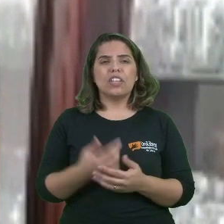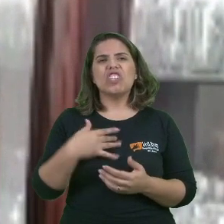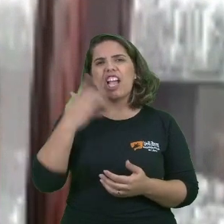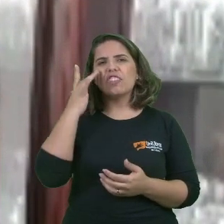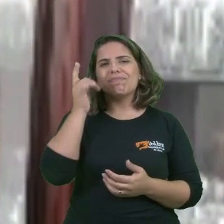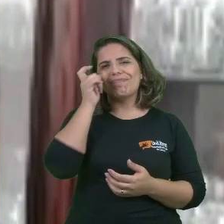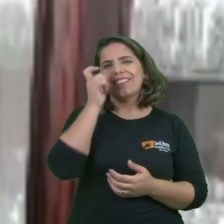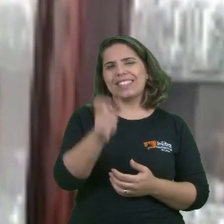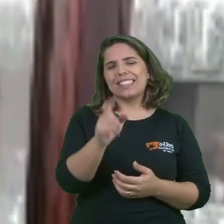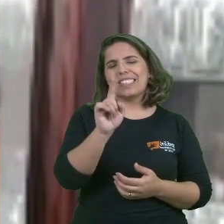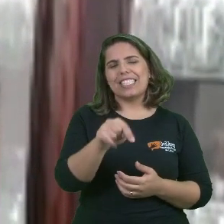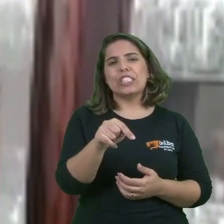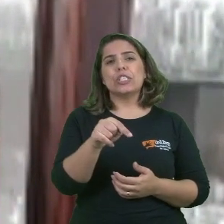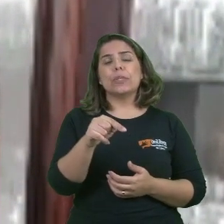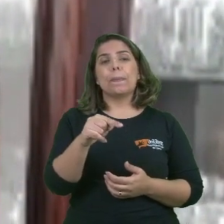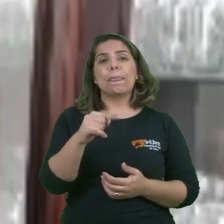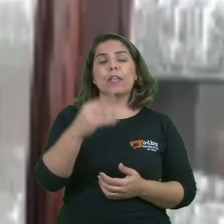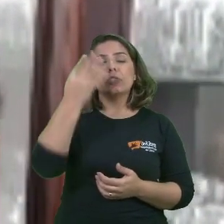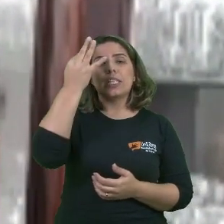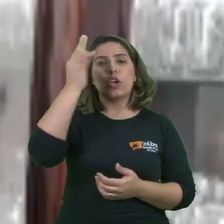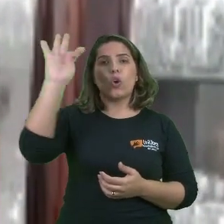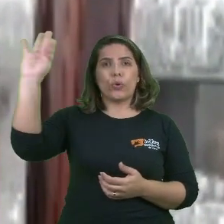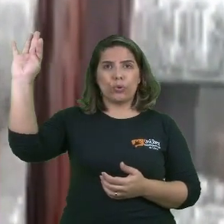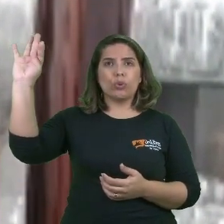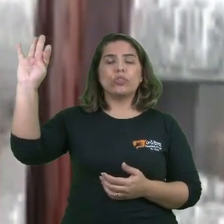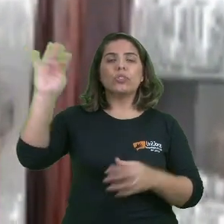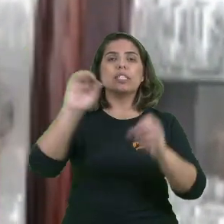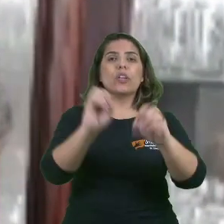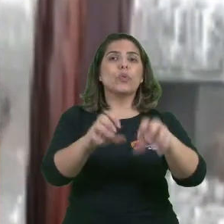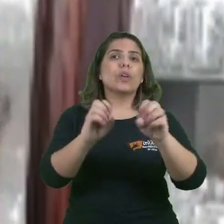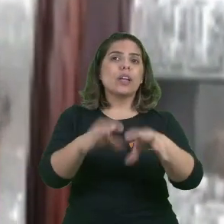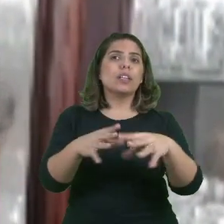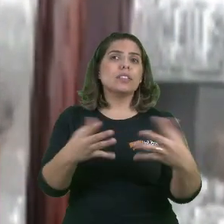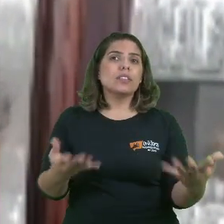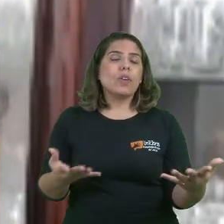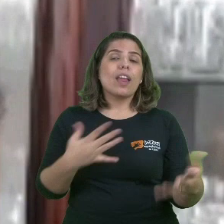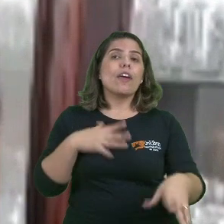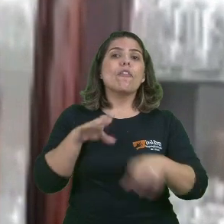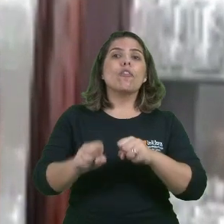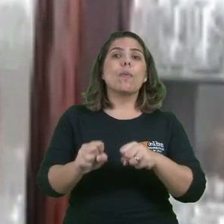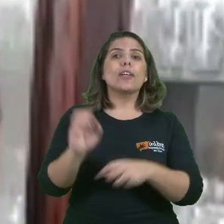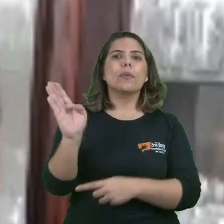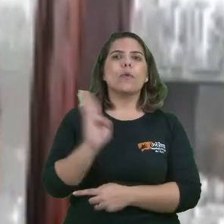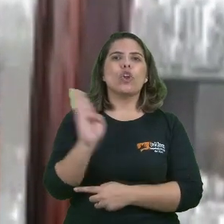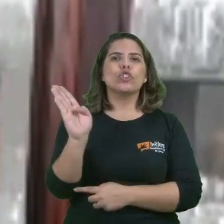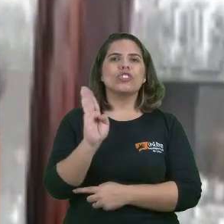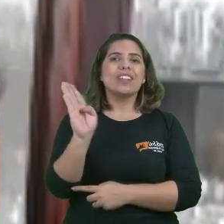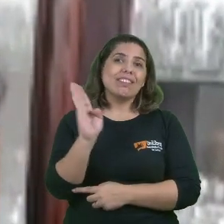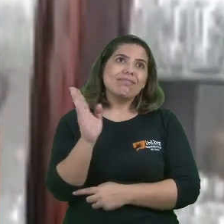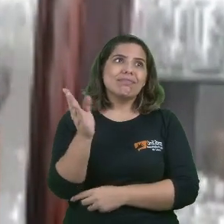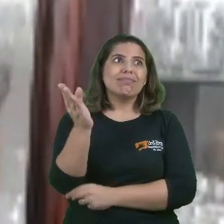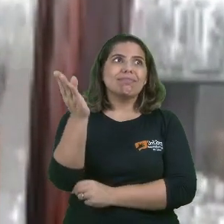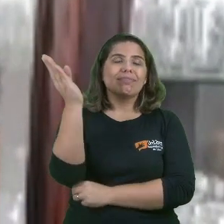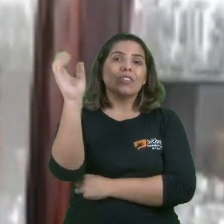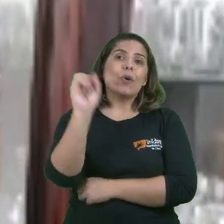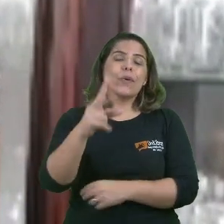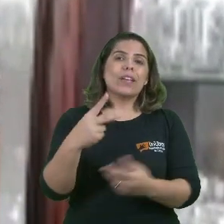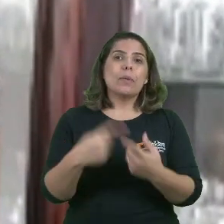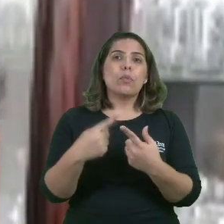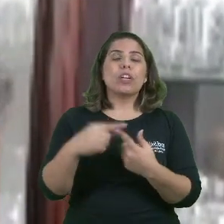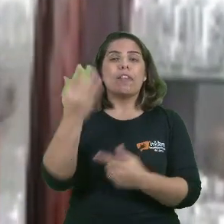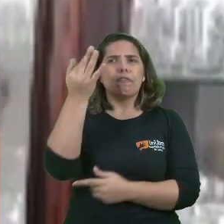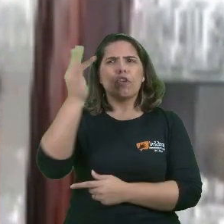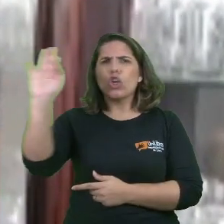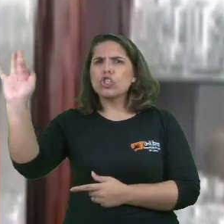acho interessante que eu acho bem é formado em biologia Thomé porque a